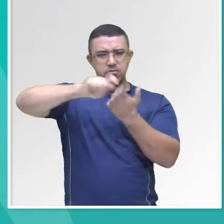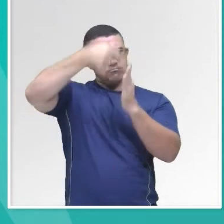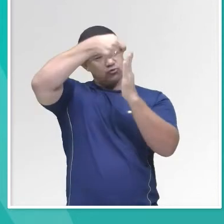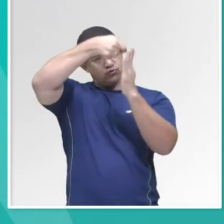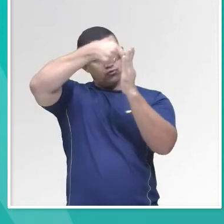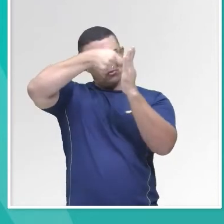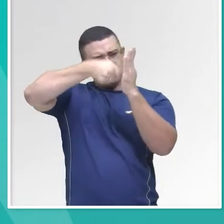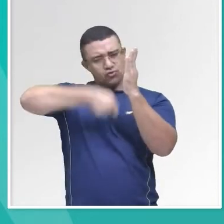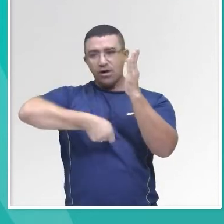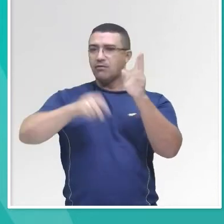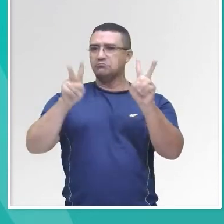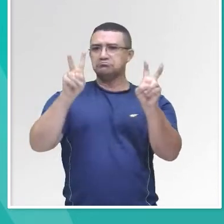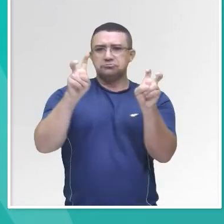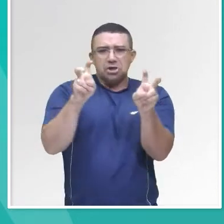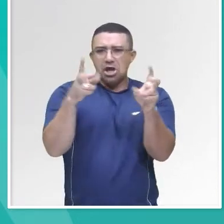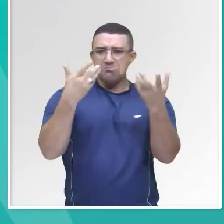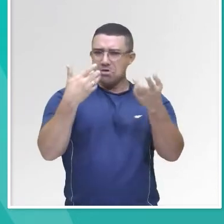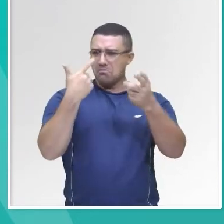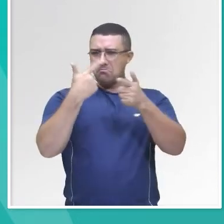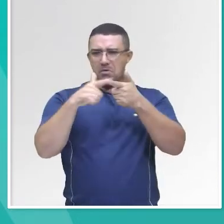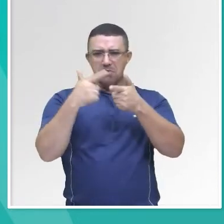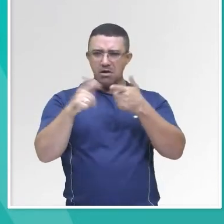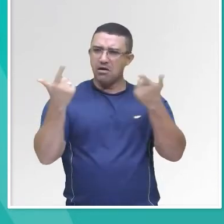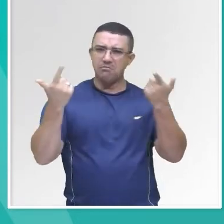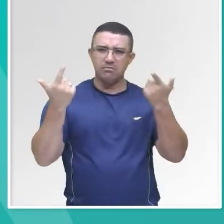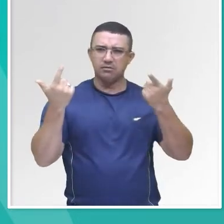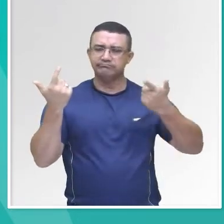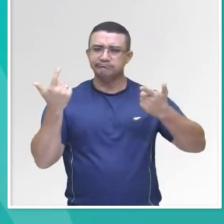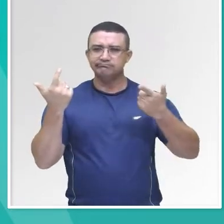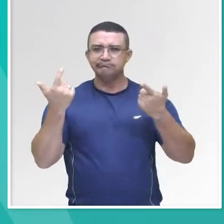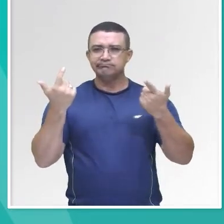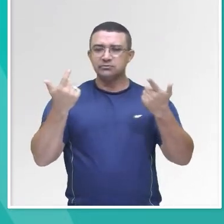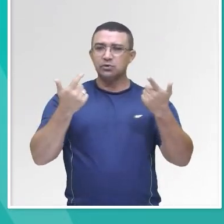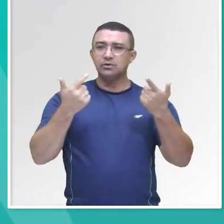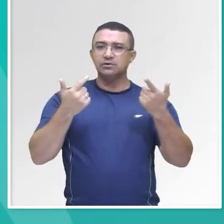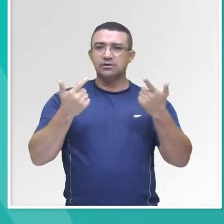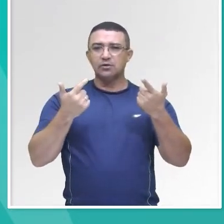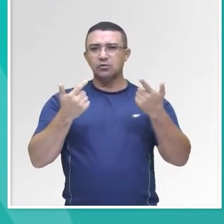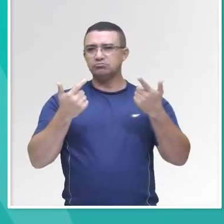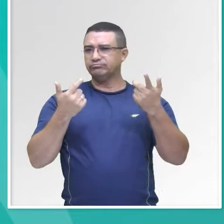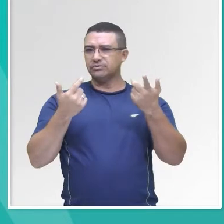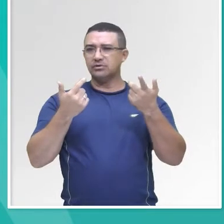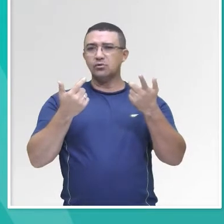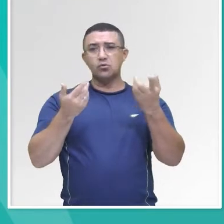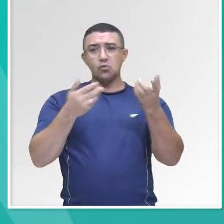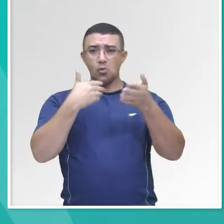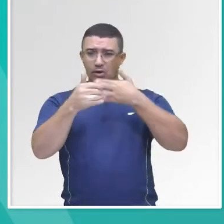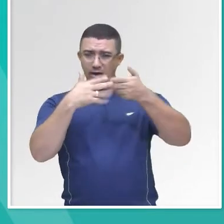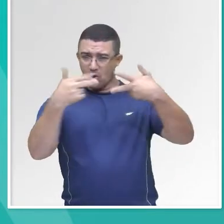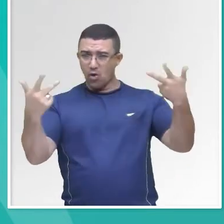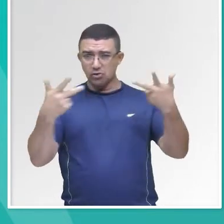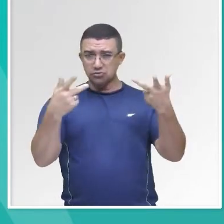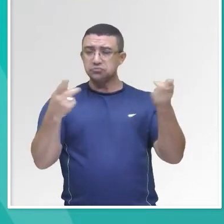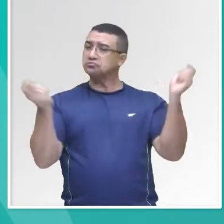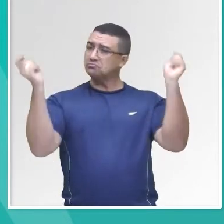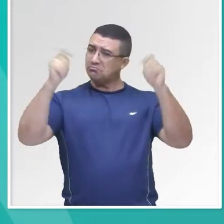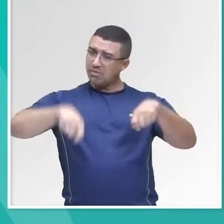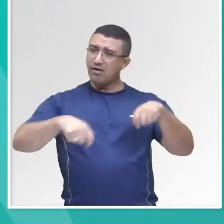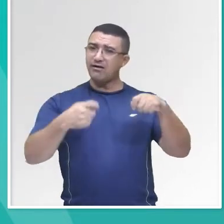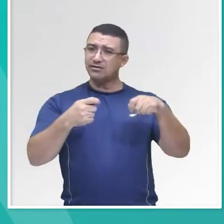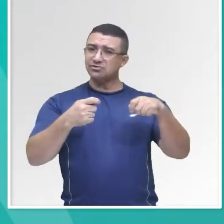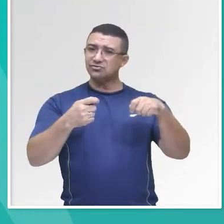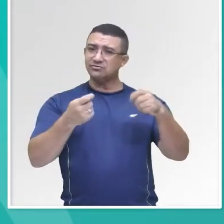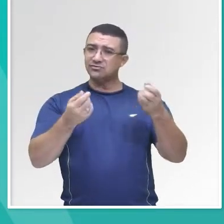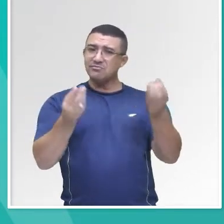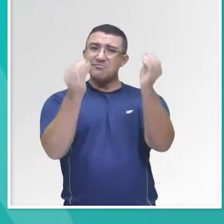um determinado problema, sobre um determinado questionamento, assunto, tá certo? Por meio de quê?